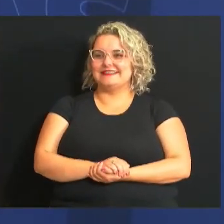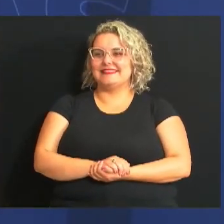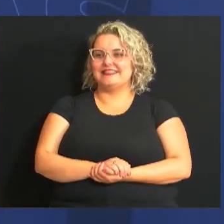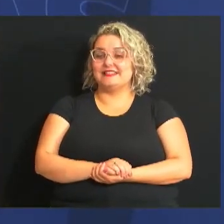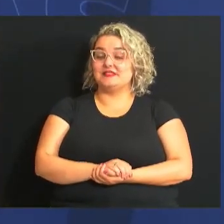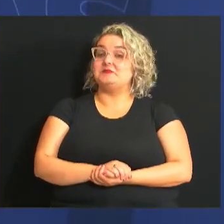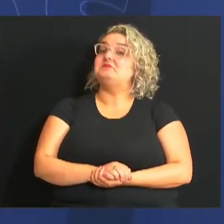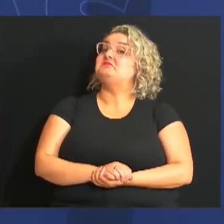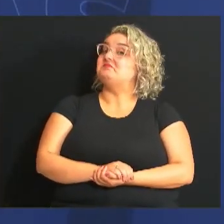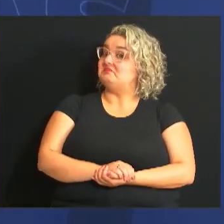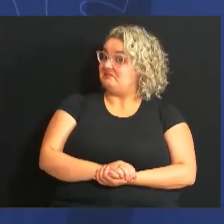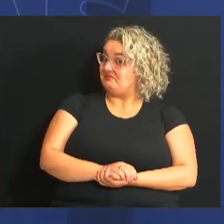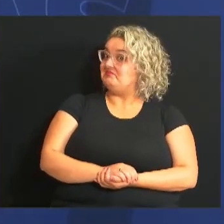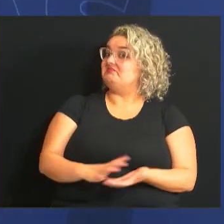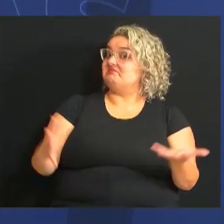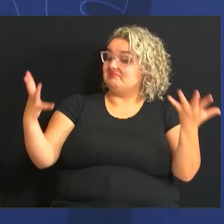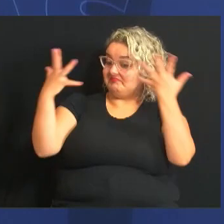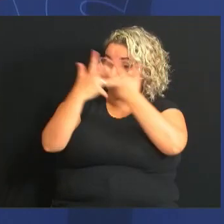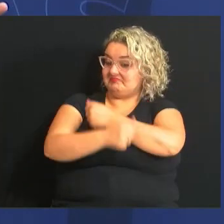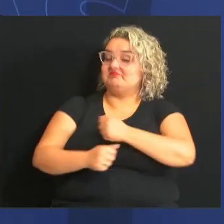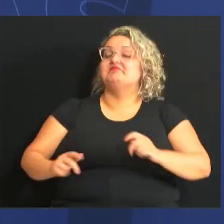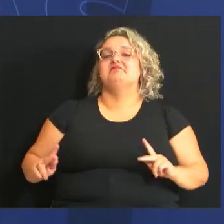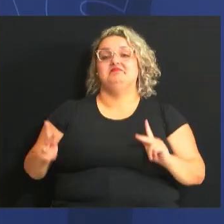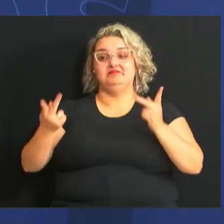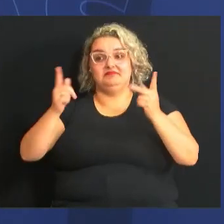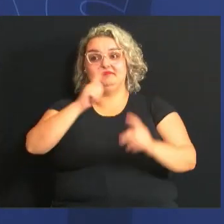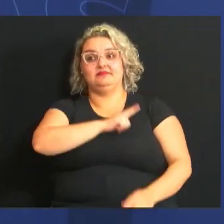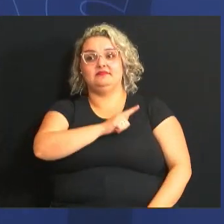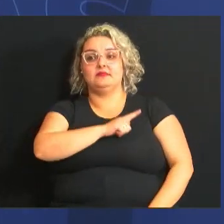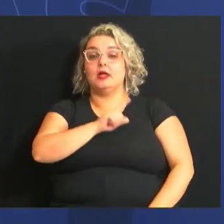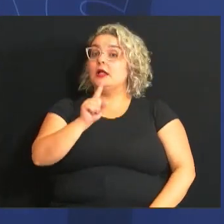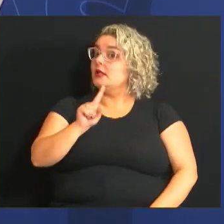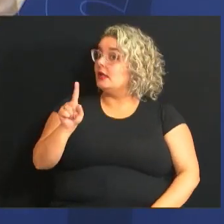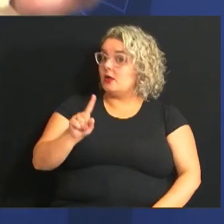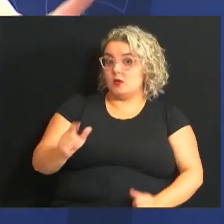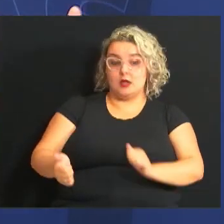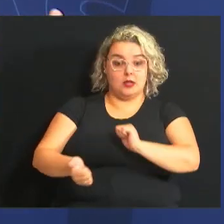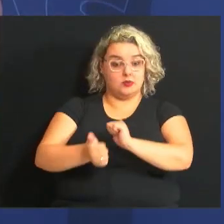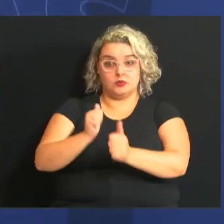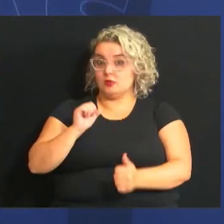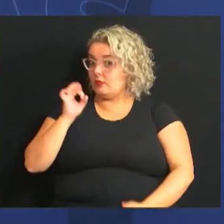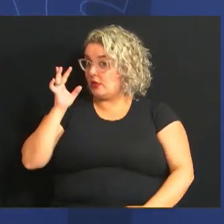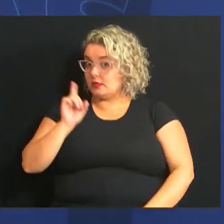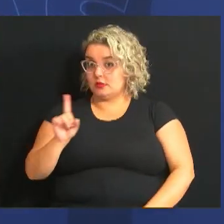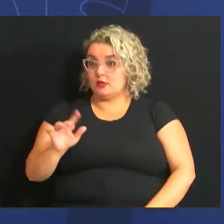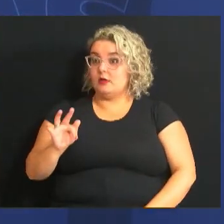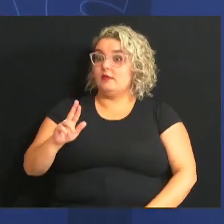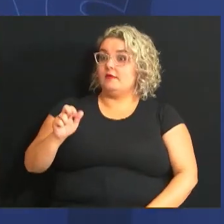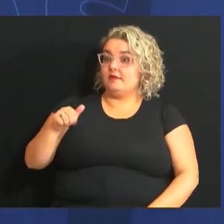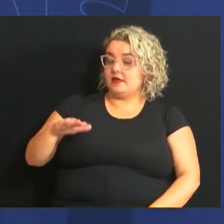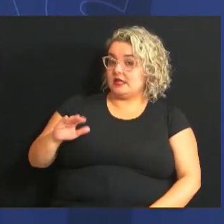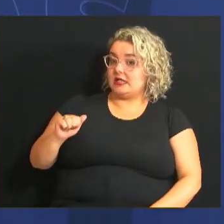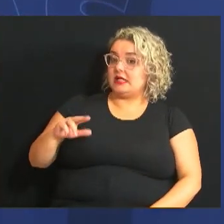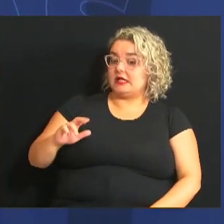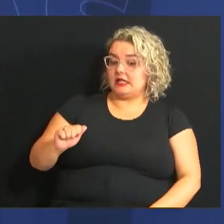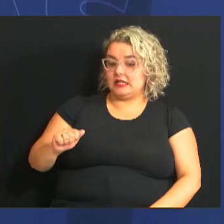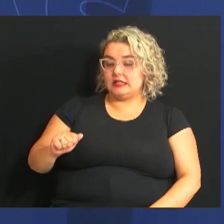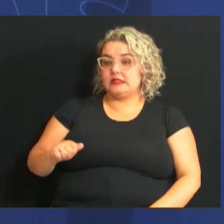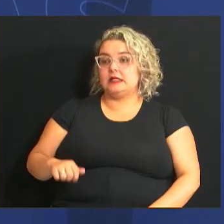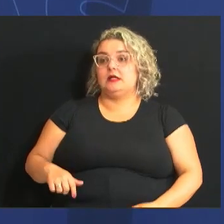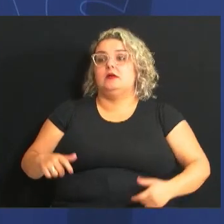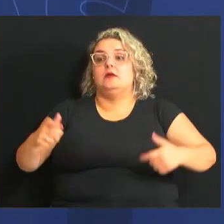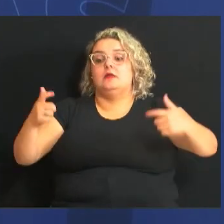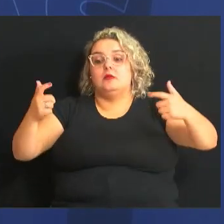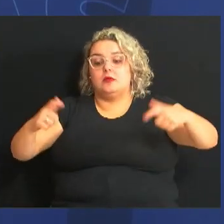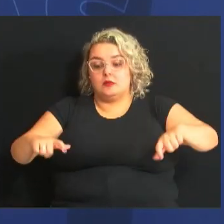Bela vitória do Guarani, né? Não era um jogo fácil, a Francana era dona da casa no estádio La Lanchão,